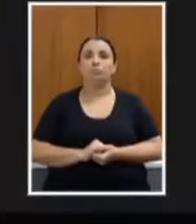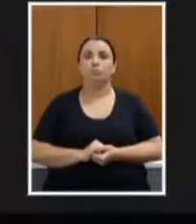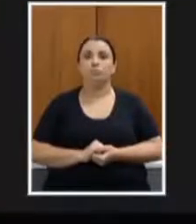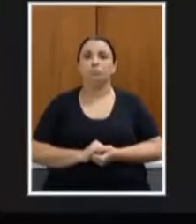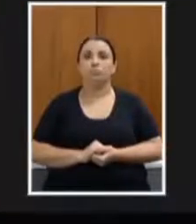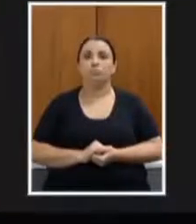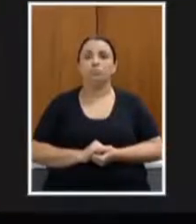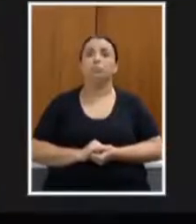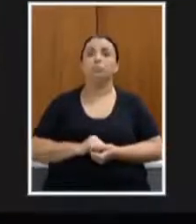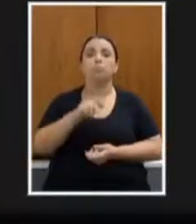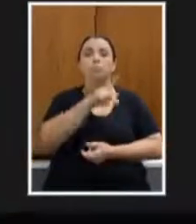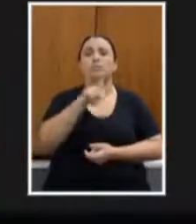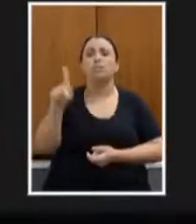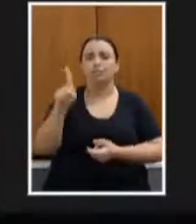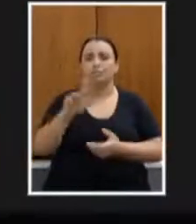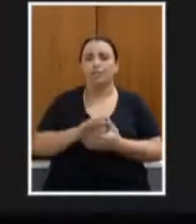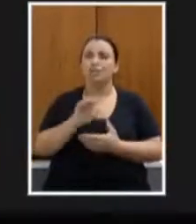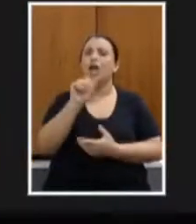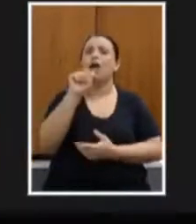Agostinho Patrus,